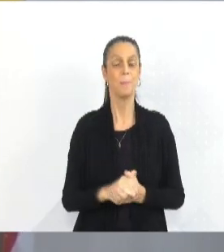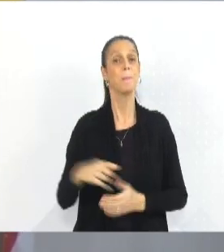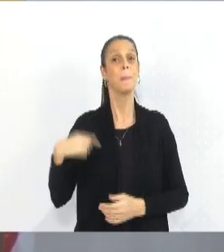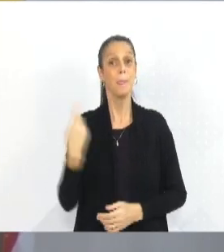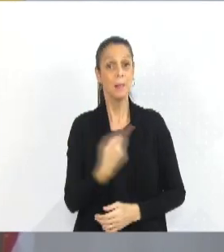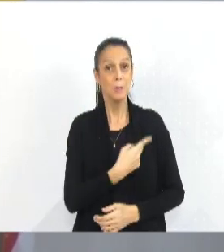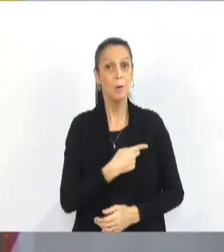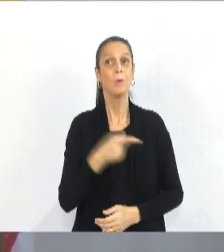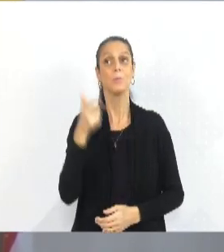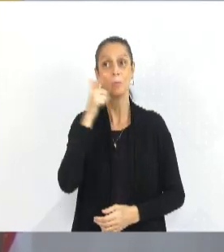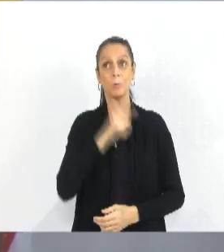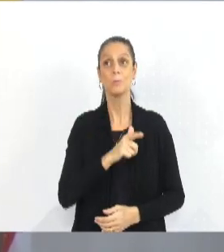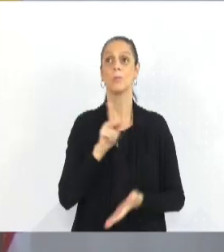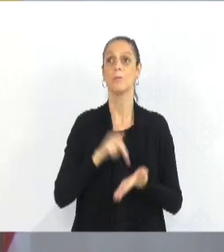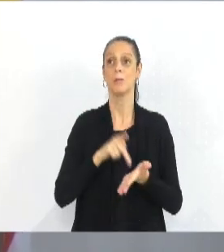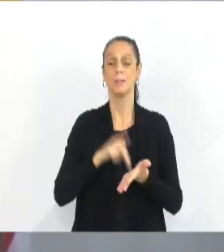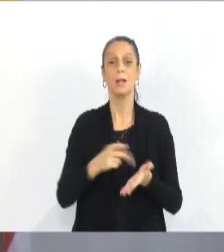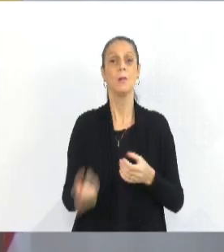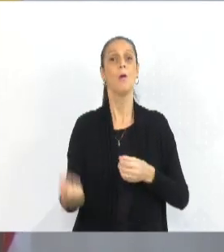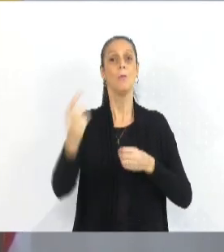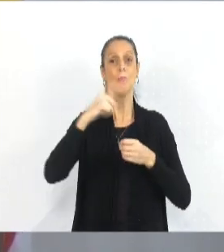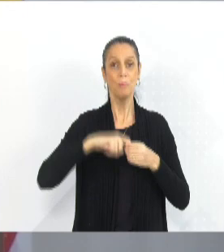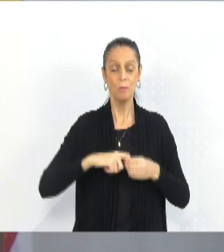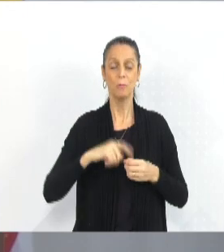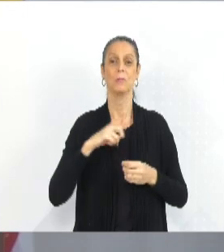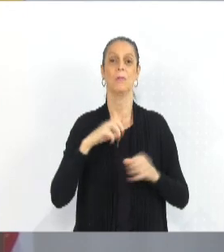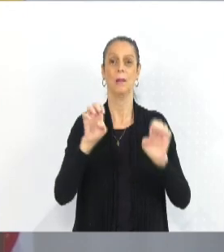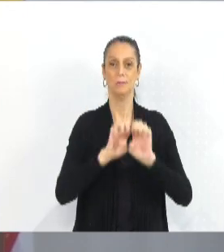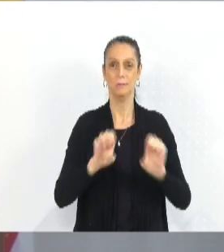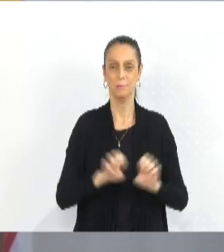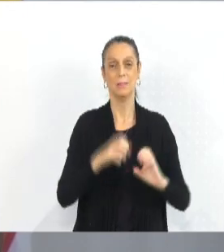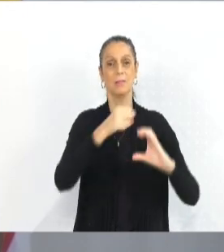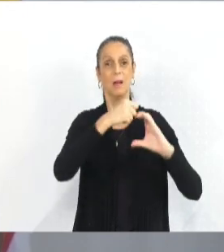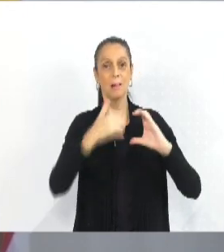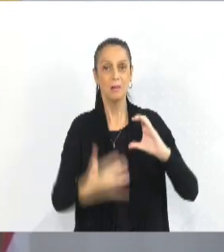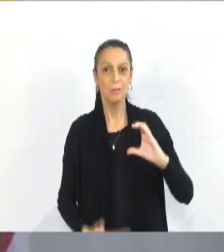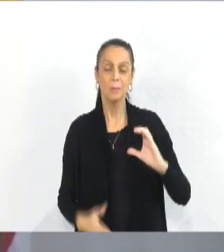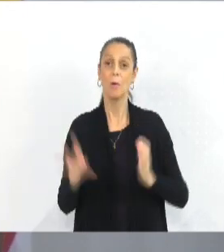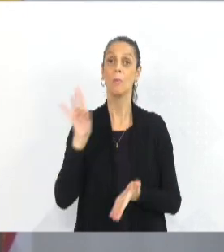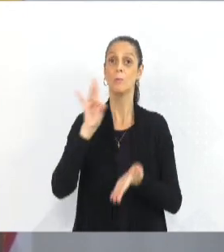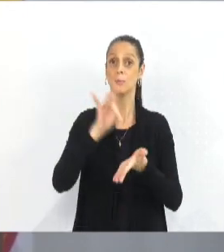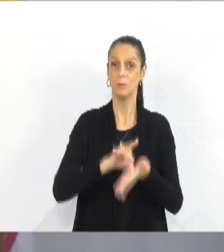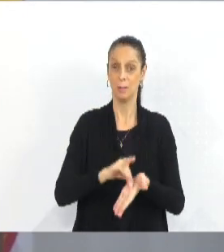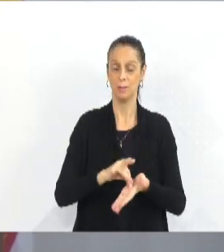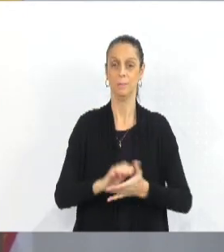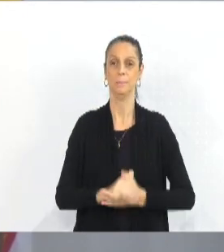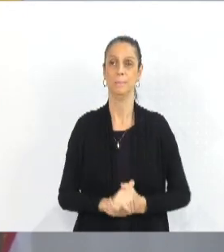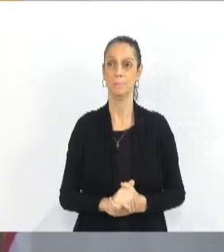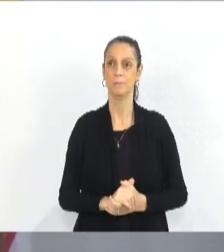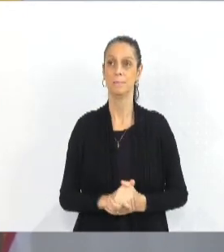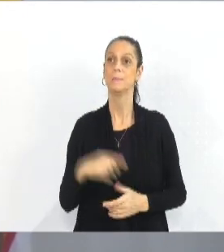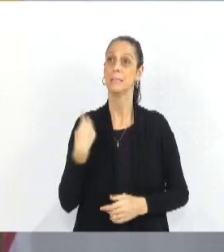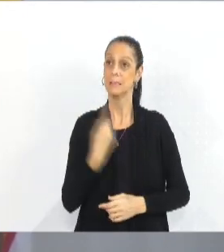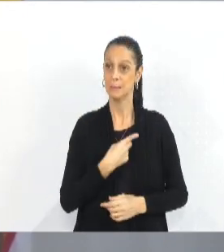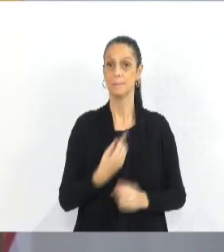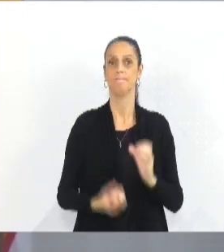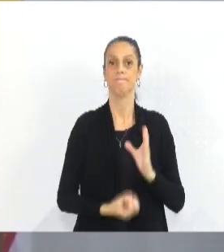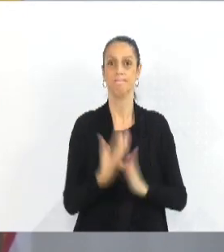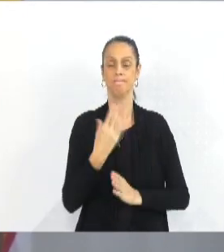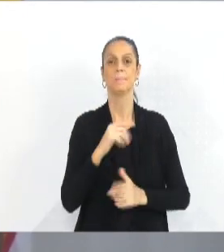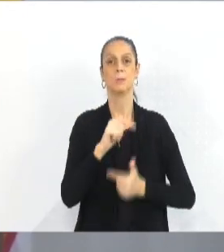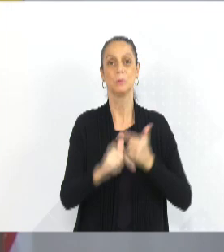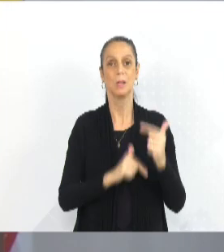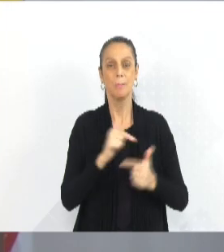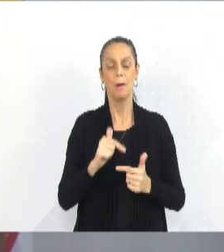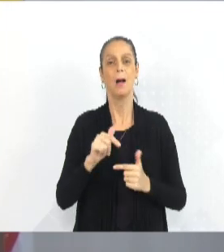o restabelecimento do busto e do monumento votivo em suas características originais. Estamos desenvolvendo um trabalho em todas as cidades do